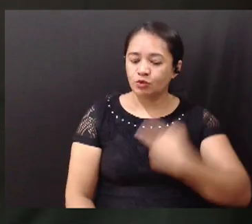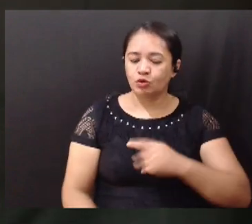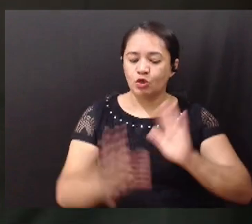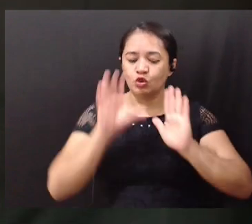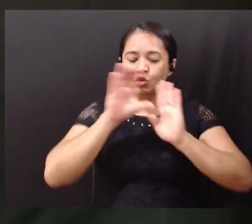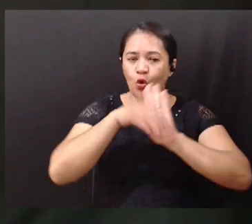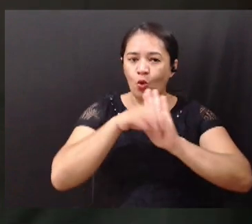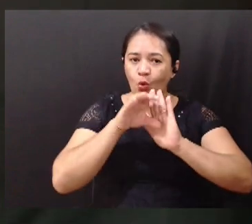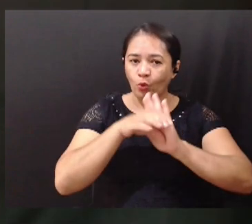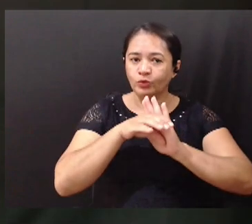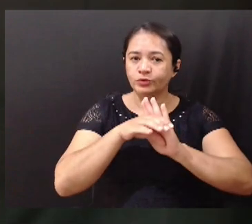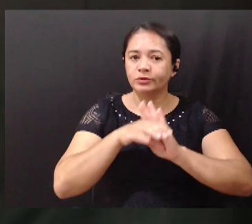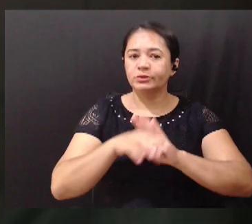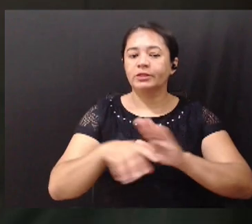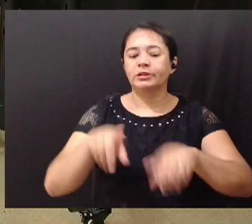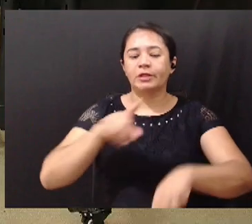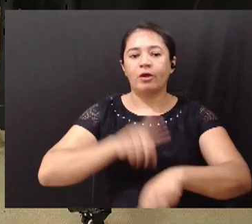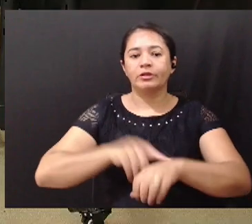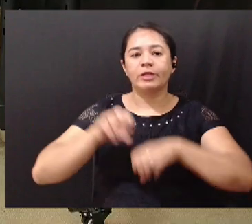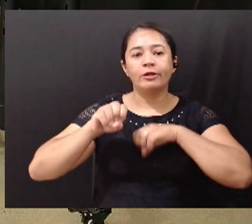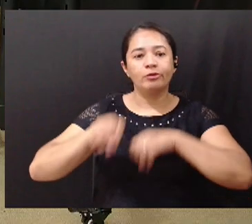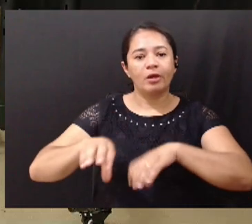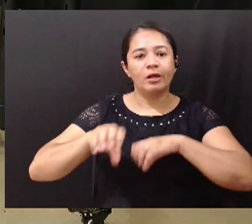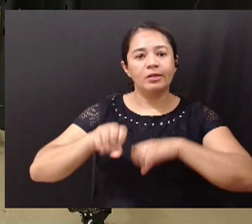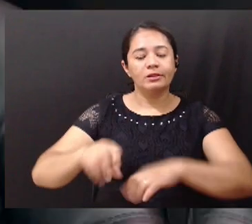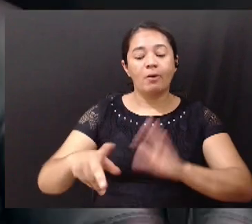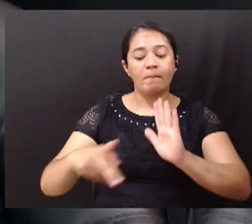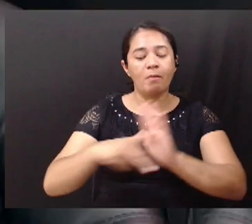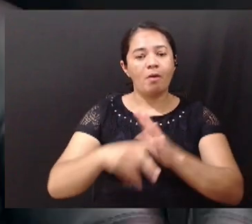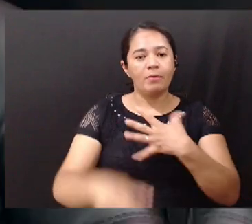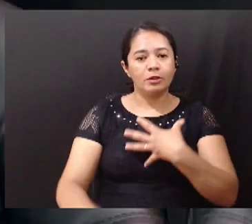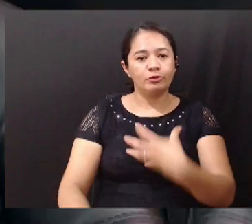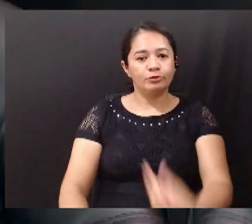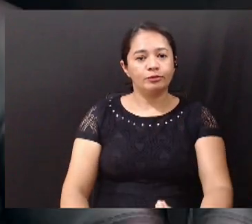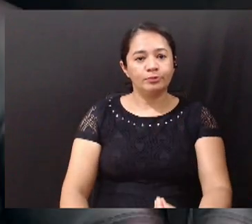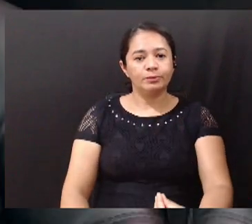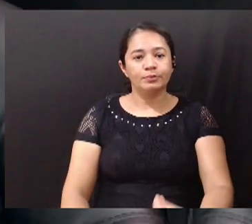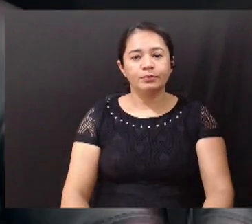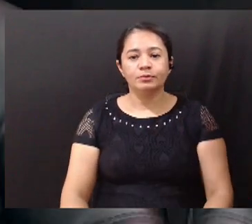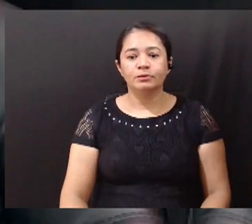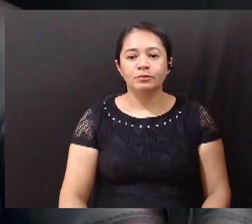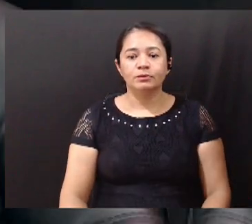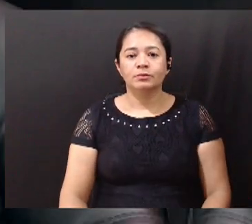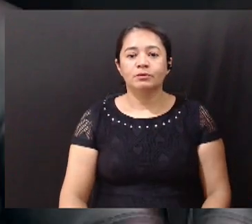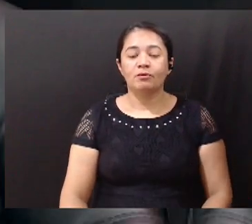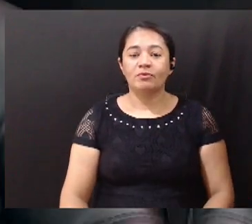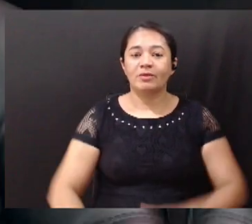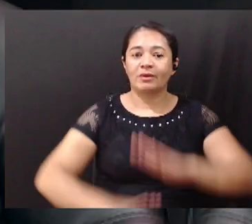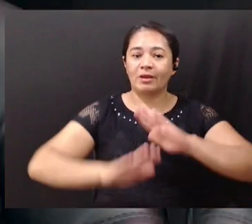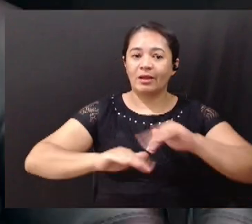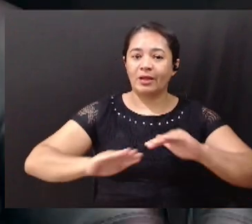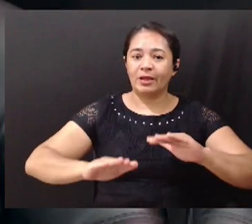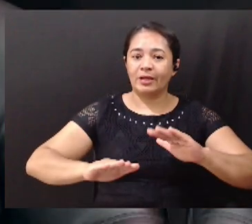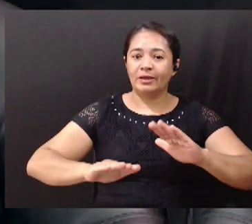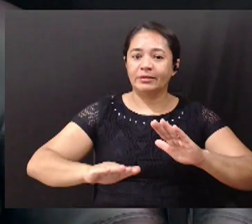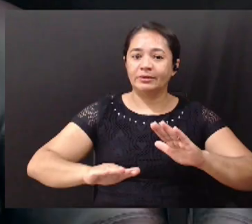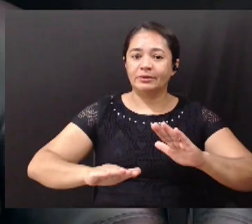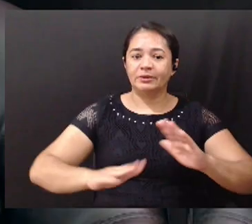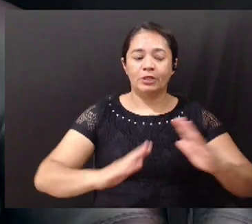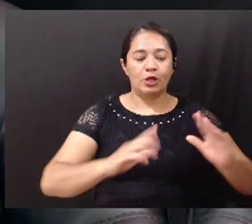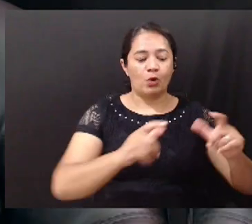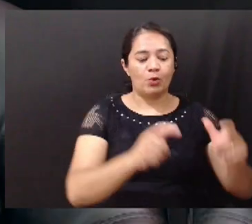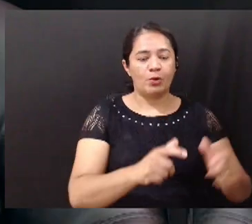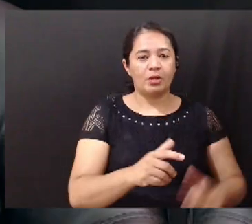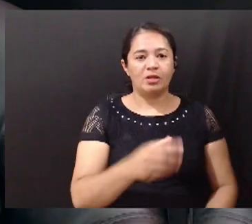dos filhos, né, Maísa? Exatamente, porque é aquela que a gente falou no começo. Isso. A criança vai discriminar o ambiente. E ela vai